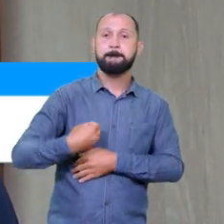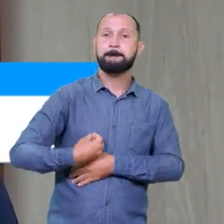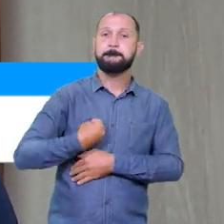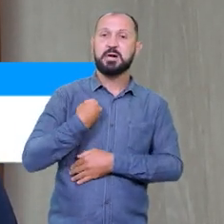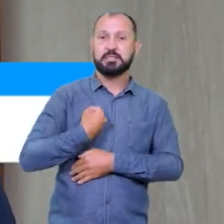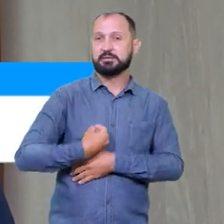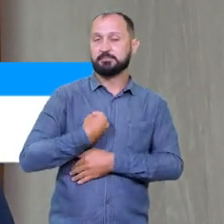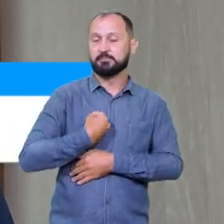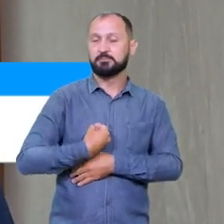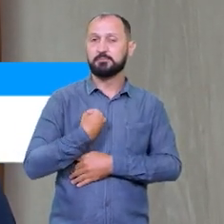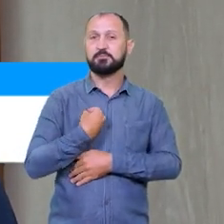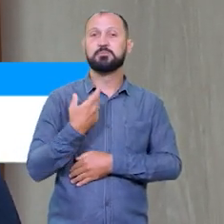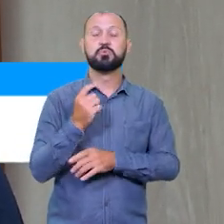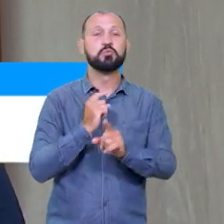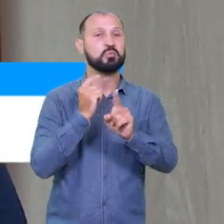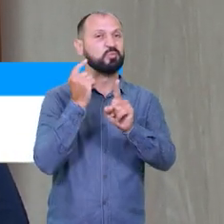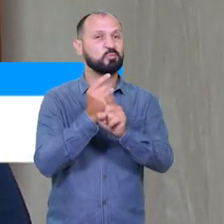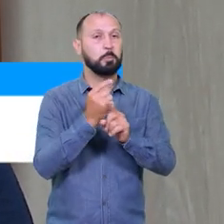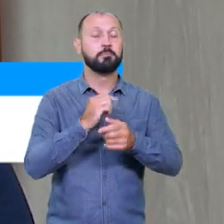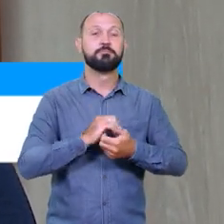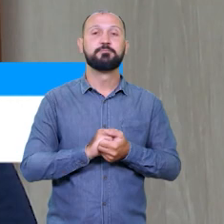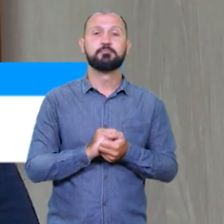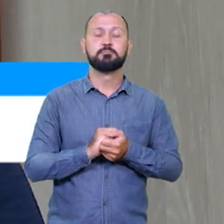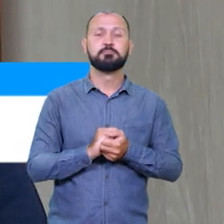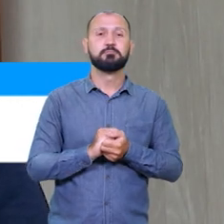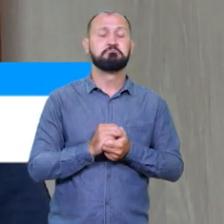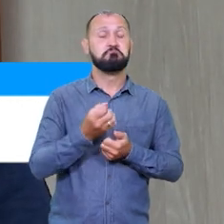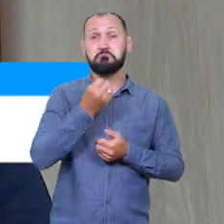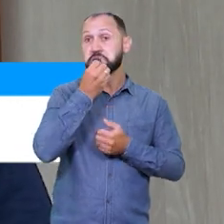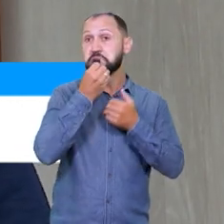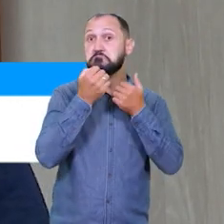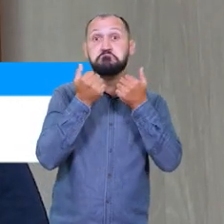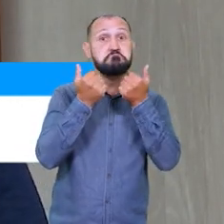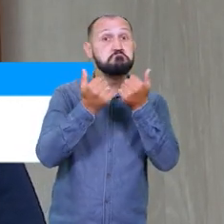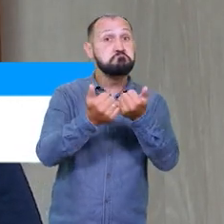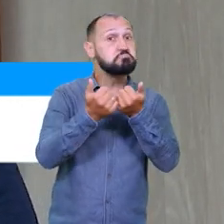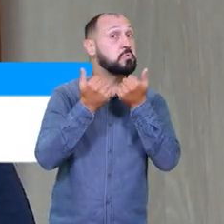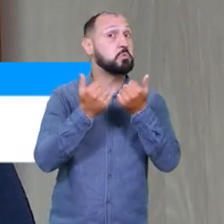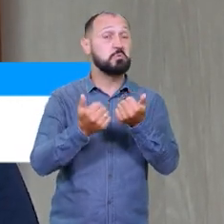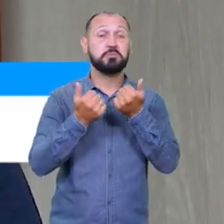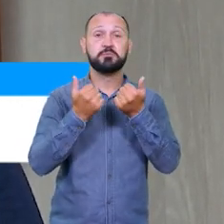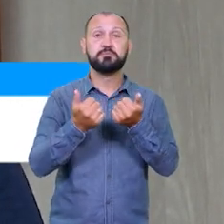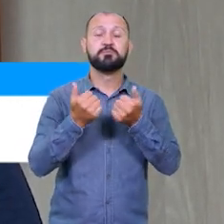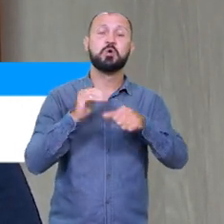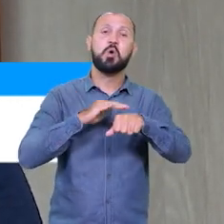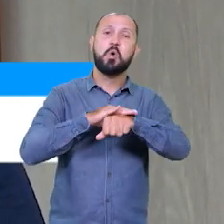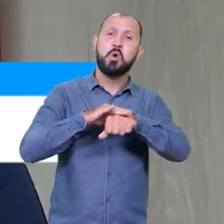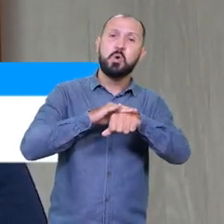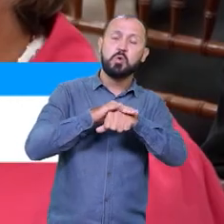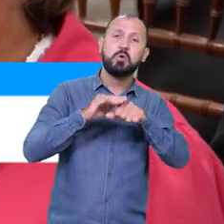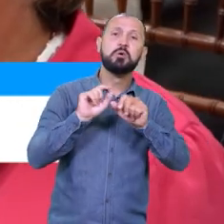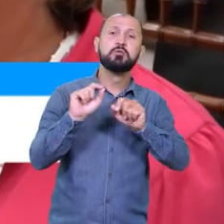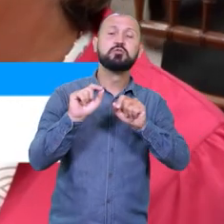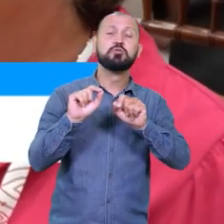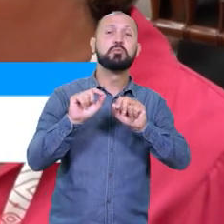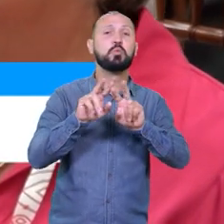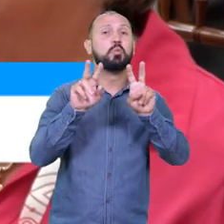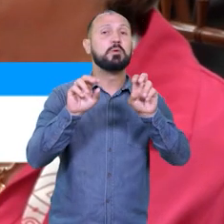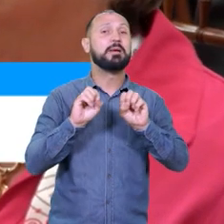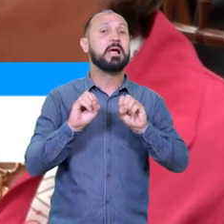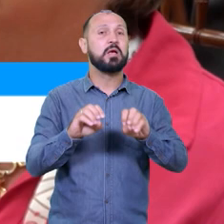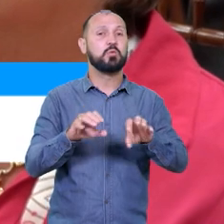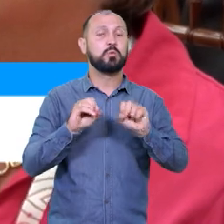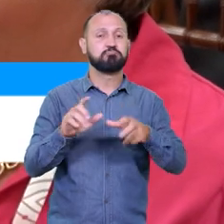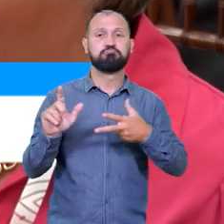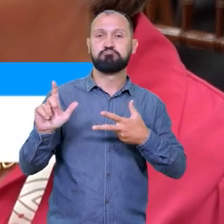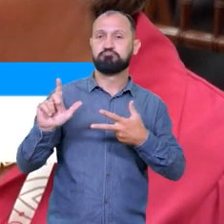nós participamos desse encontro foi muito produtivo muito bom falamos muito sobre